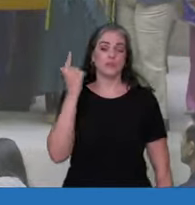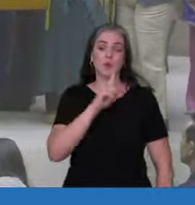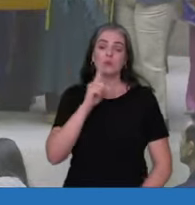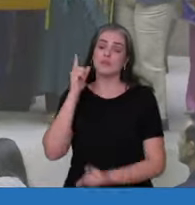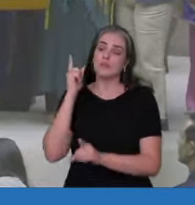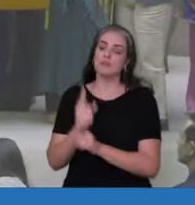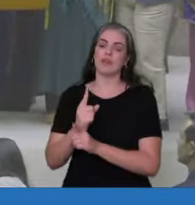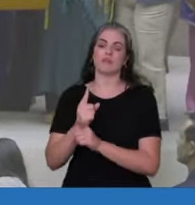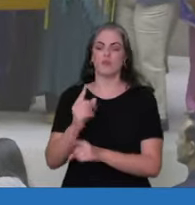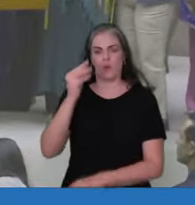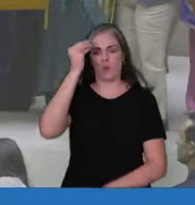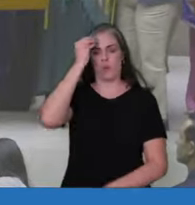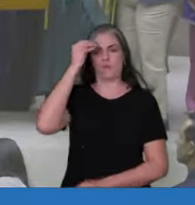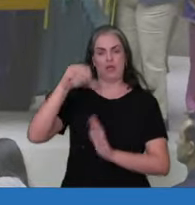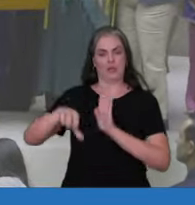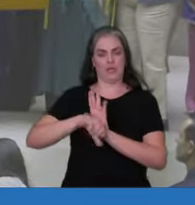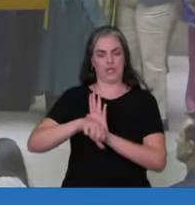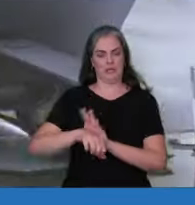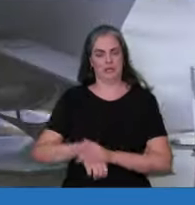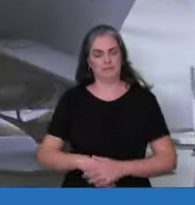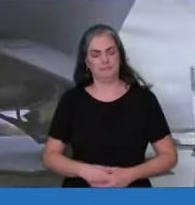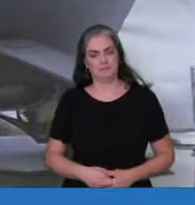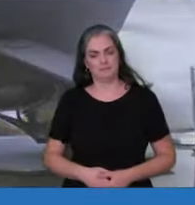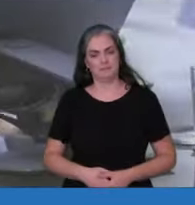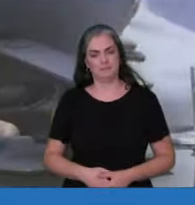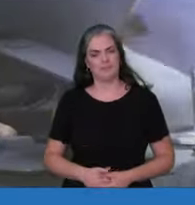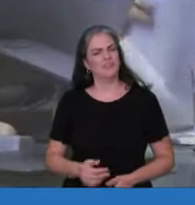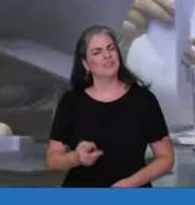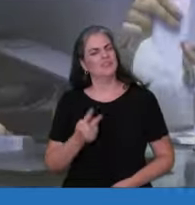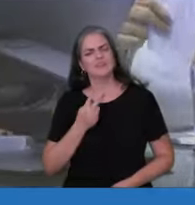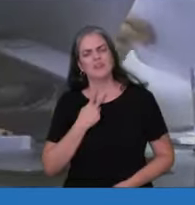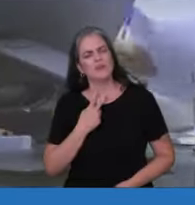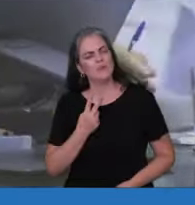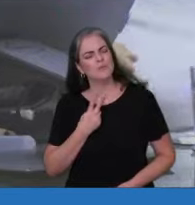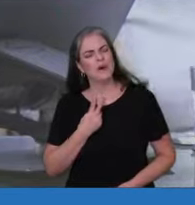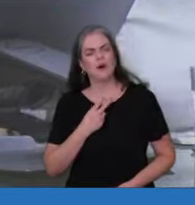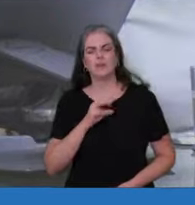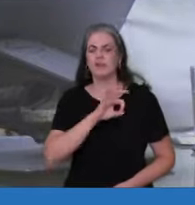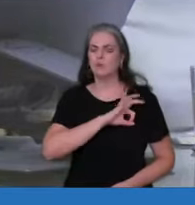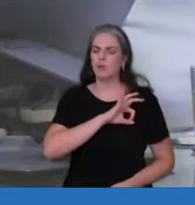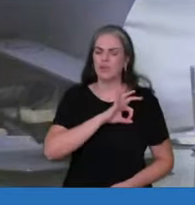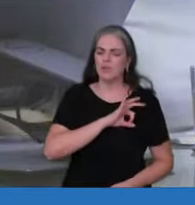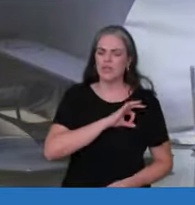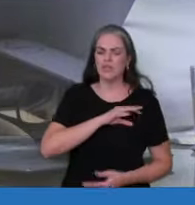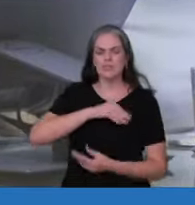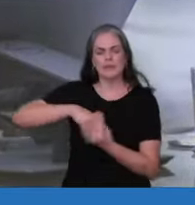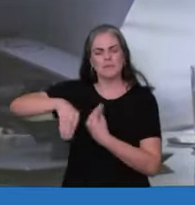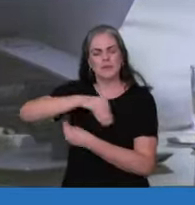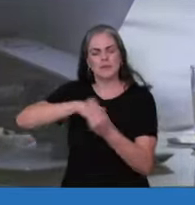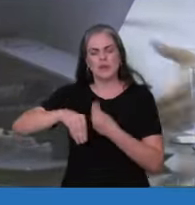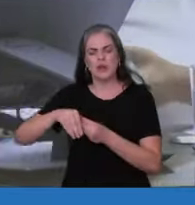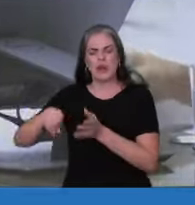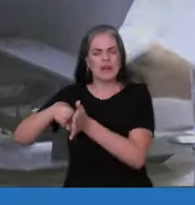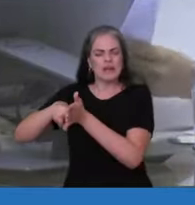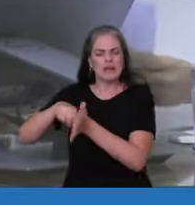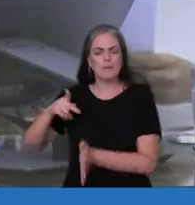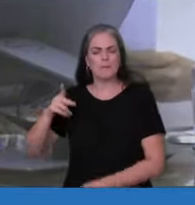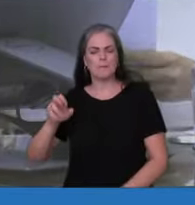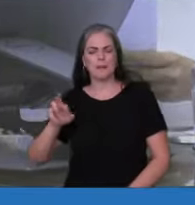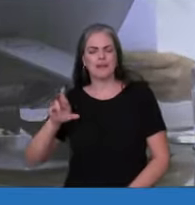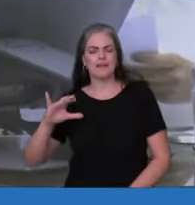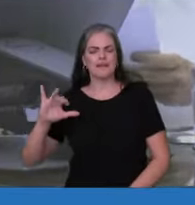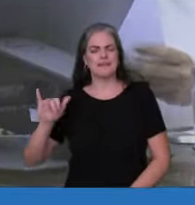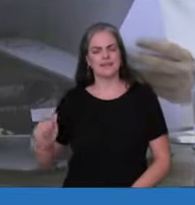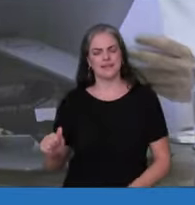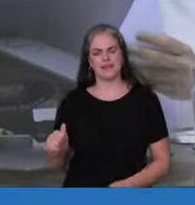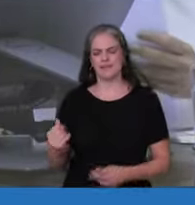crime. Não é mais possível que polícias e perícia estejam misturadas de forma a marcarem as cenas